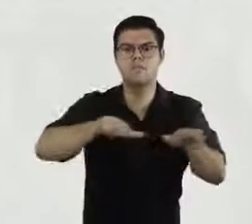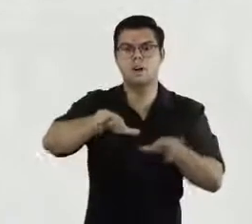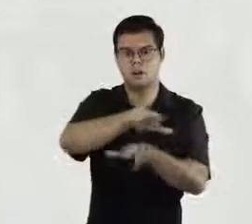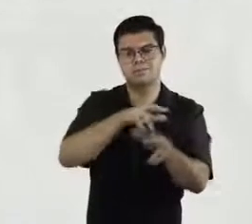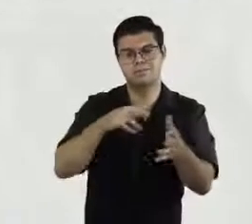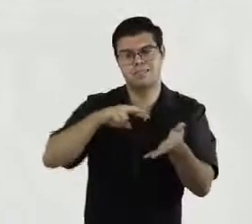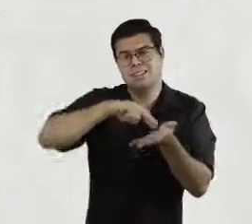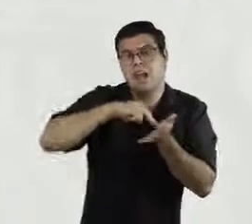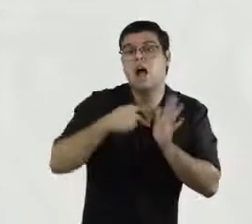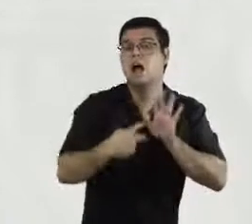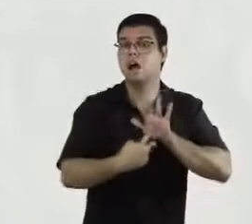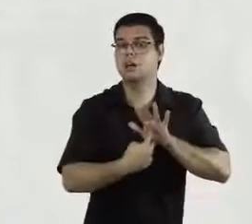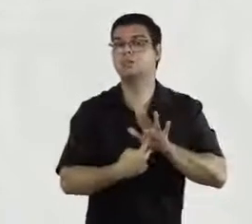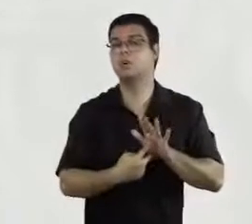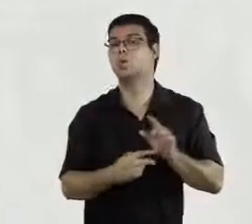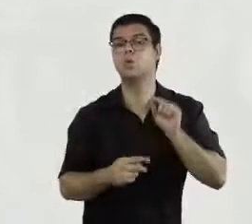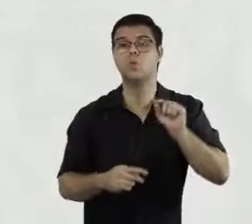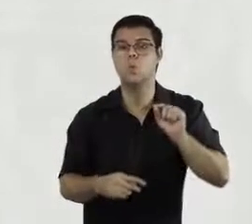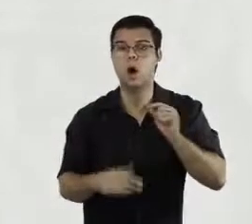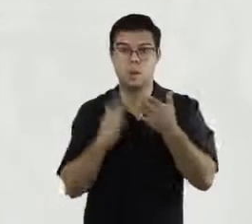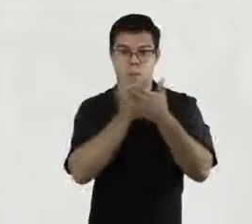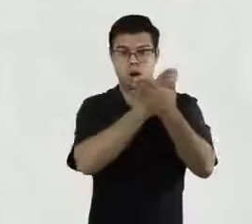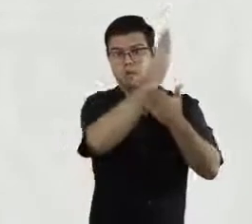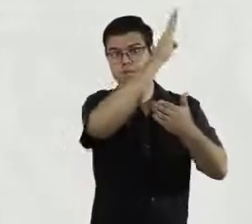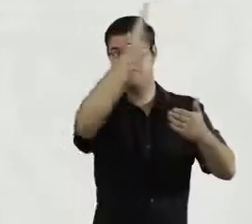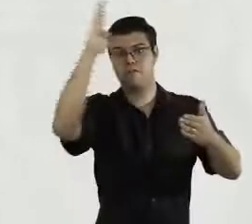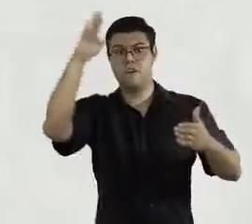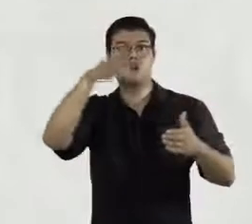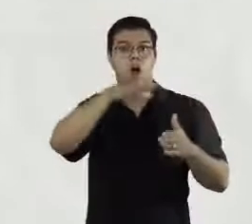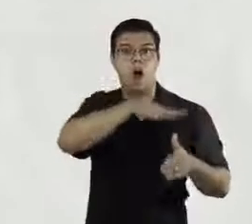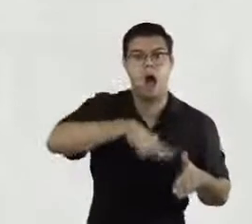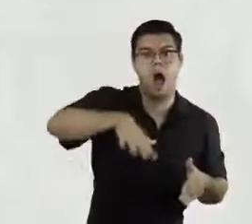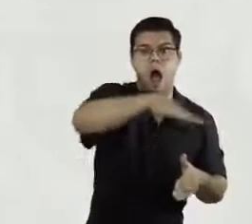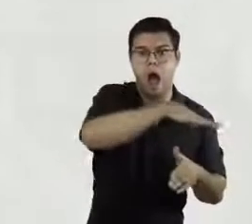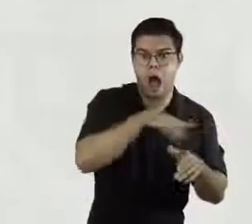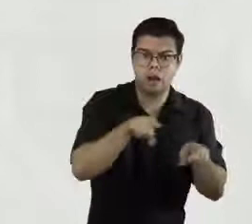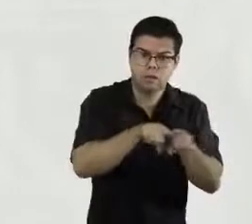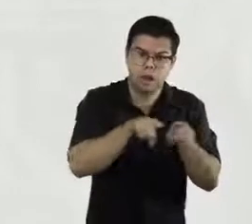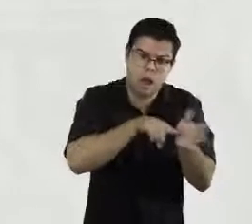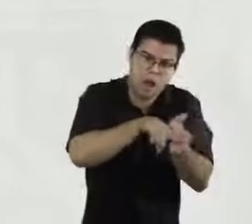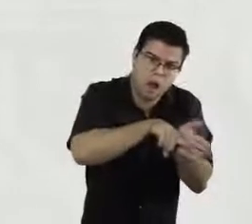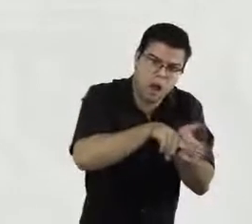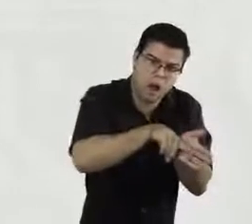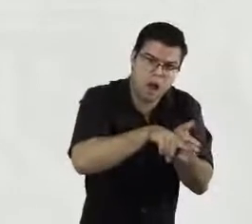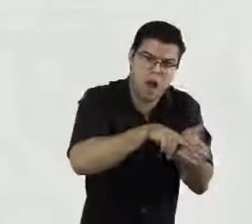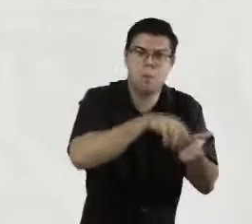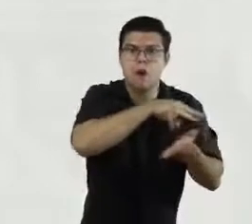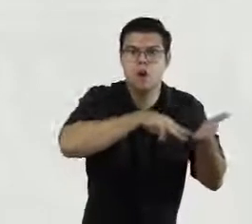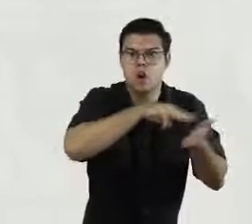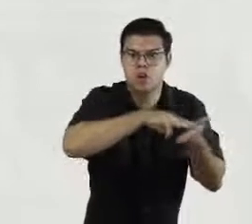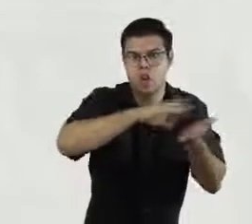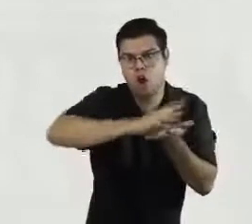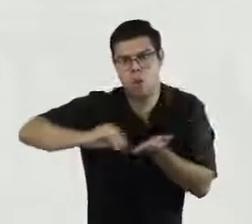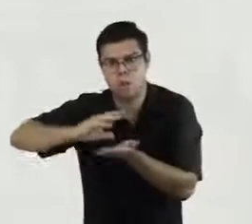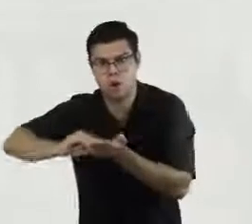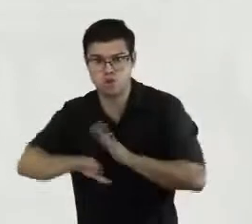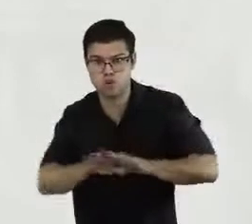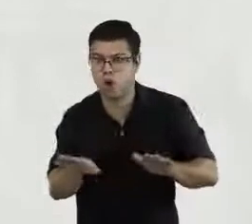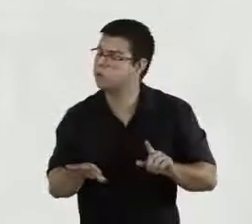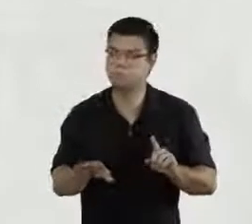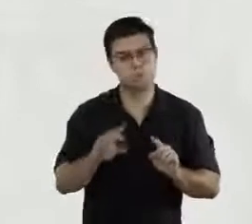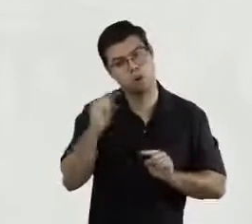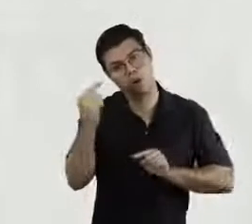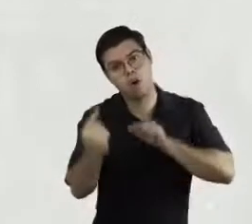bibliografia não se limita à elaboração de repertórios, nem mesmo ao estudo da teoria e metodologia da compilação. Também aponta